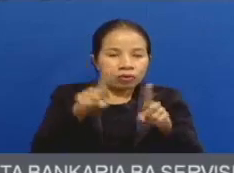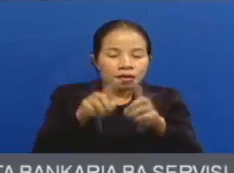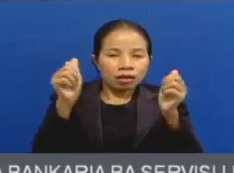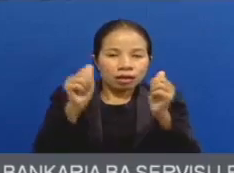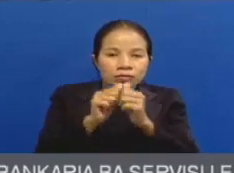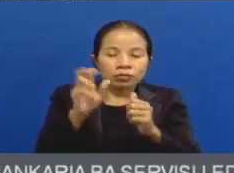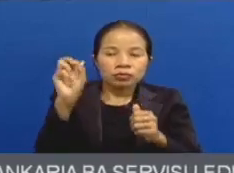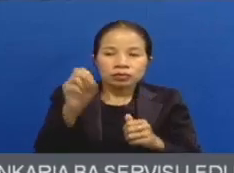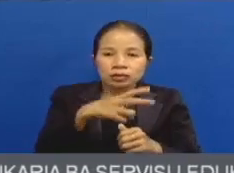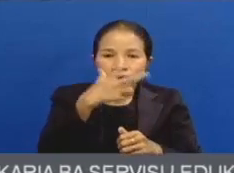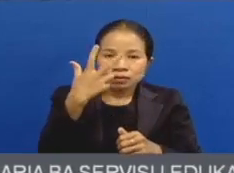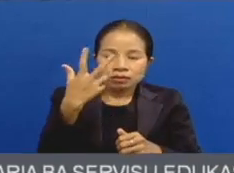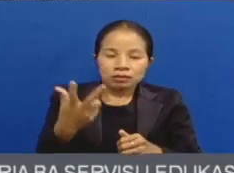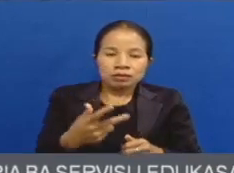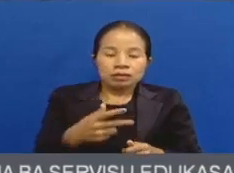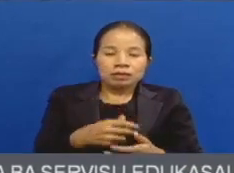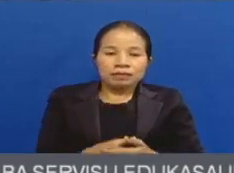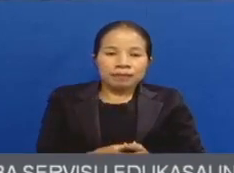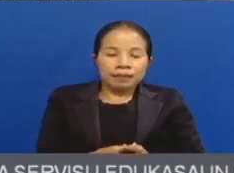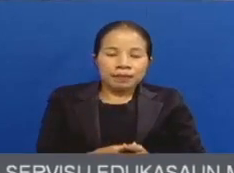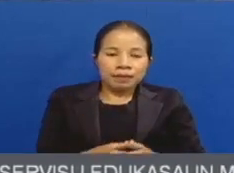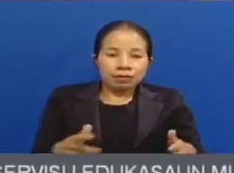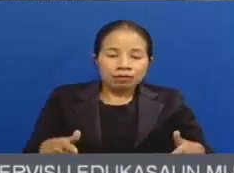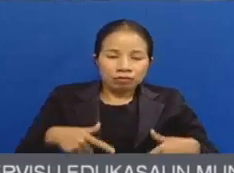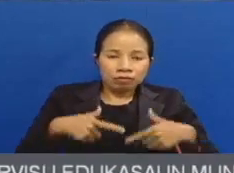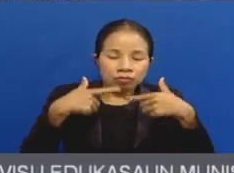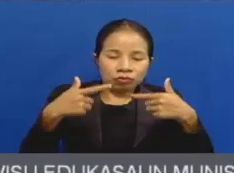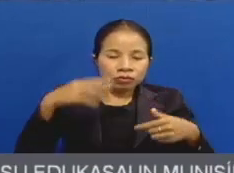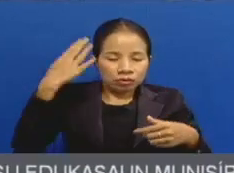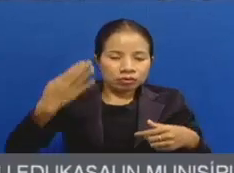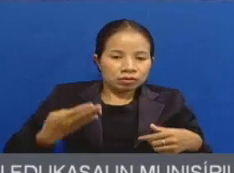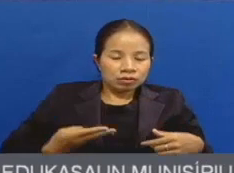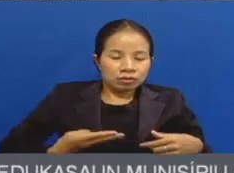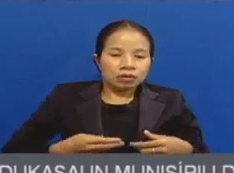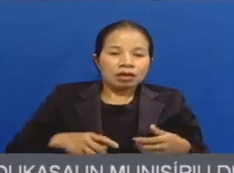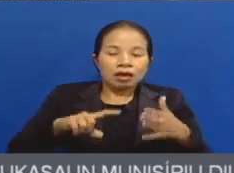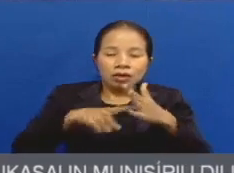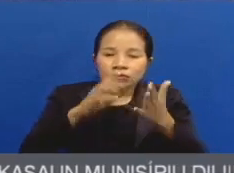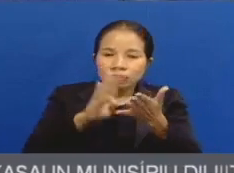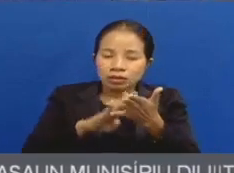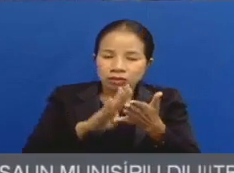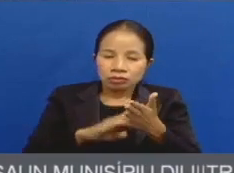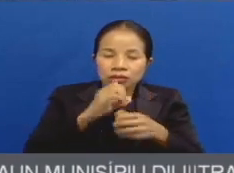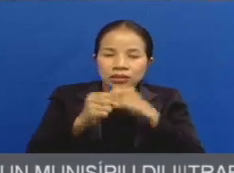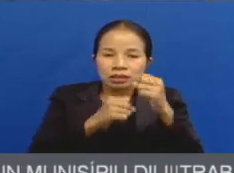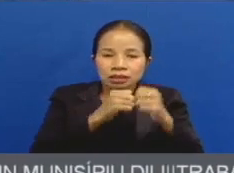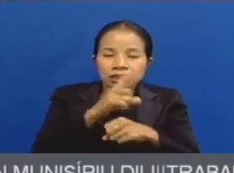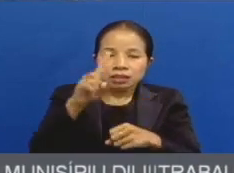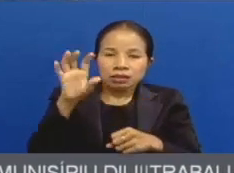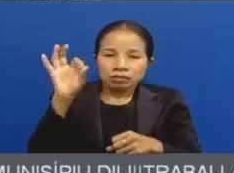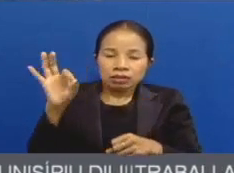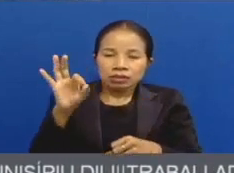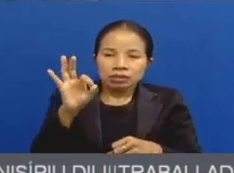insanulo resintolo. Jornada Moris, dona Isabel Ferreira, ni hahu escola primaria iha tinin rihunda tu sia walu